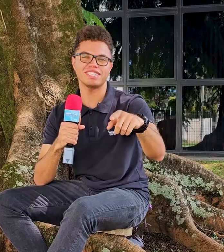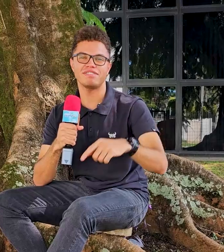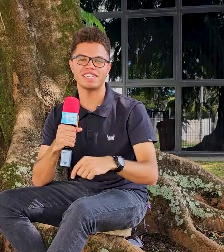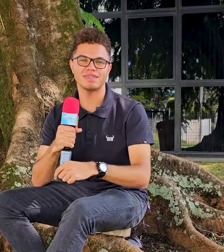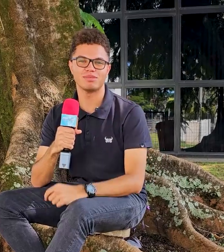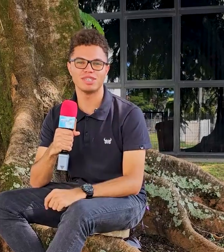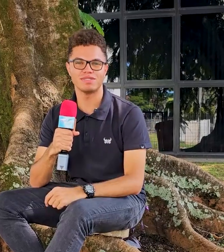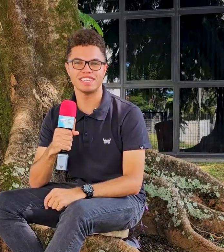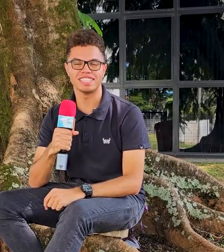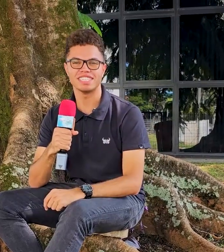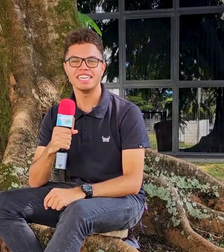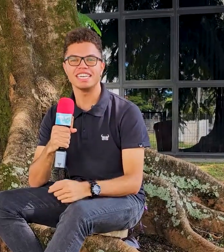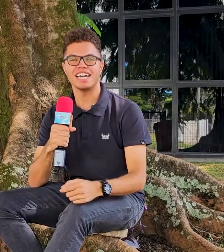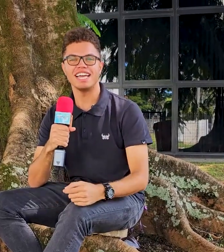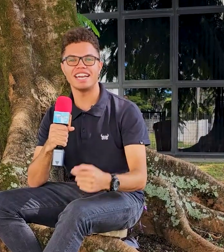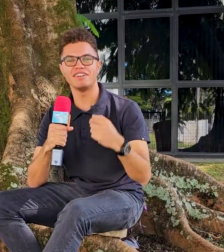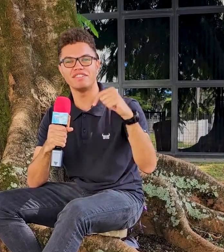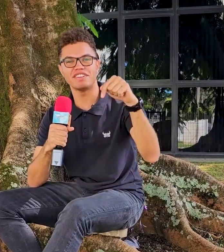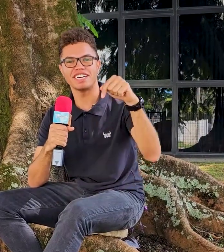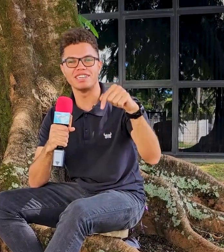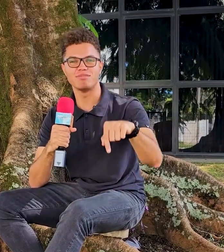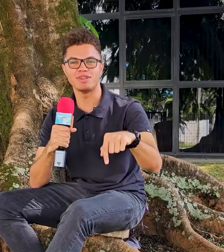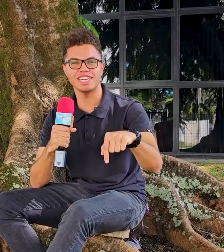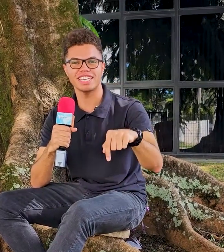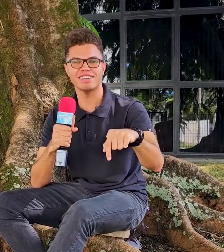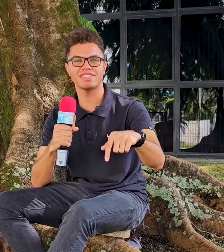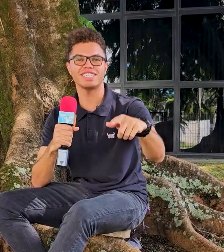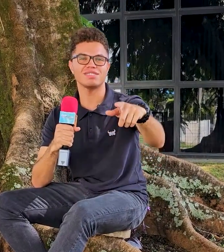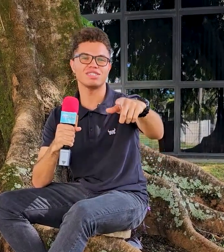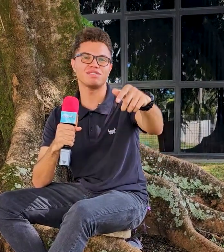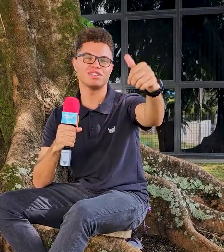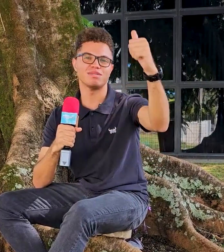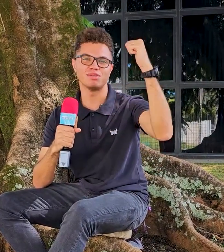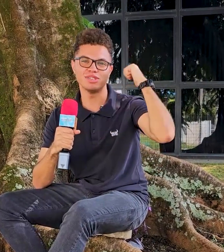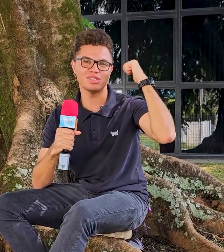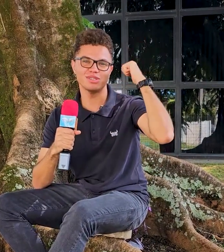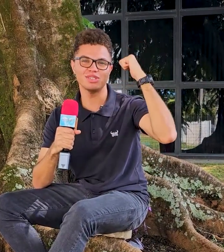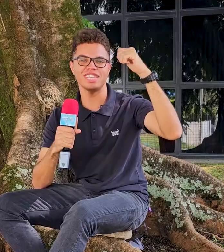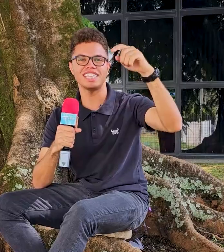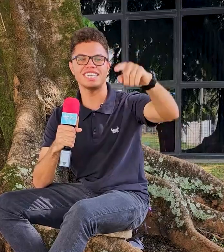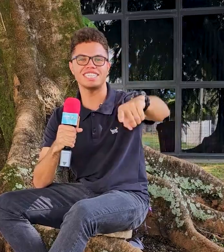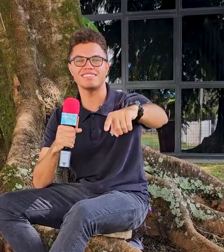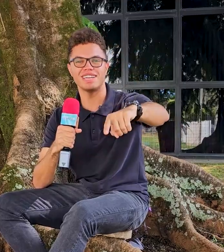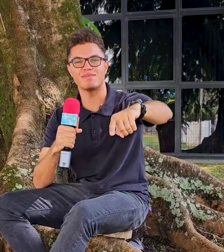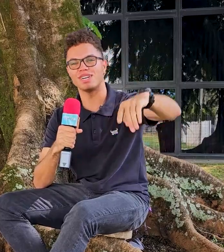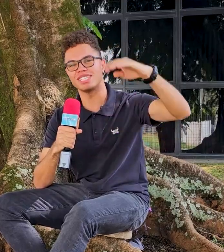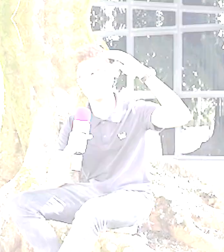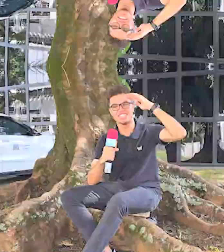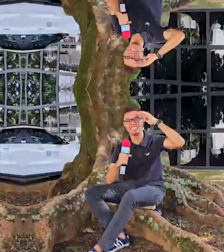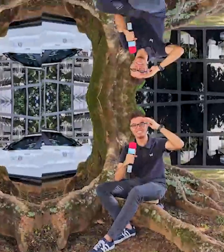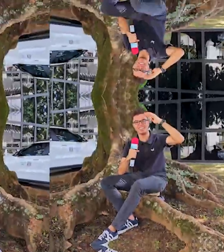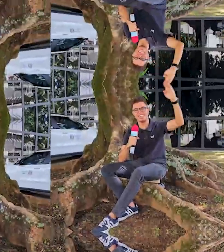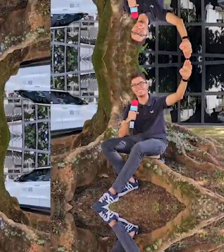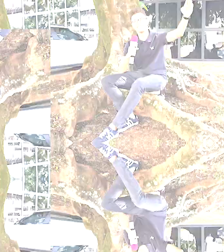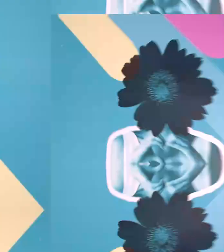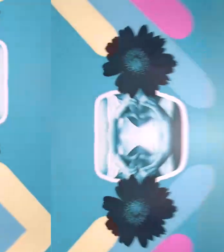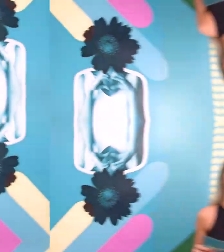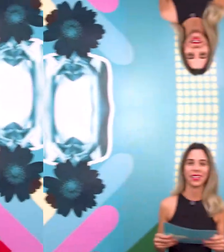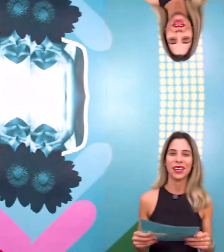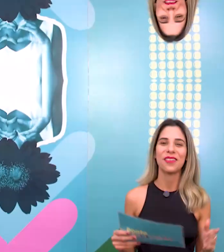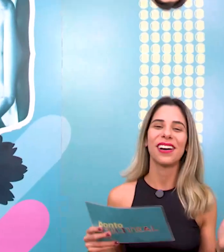Espero que você faça boas vendas. Galera, eu vou ficando por aqui, vocês vão de volta pro estúdio e a gente se vê na próxima.